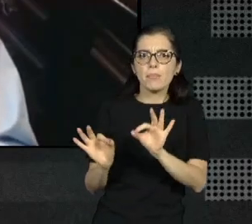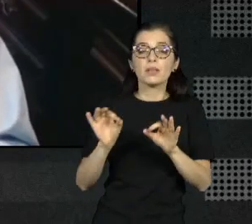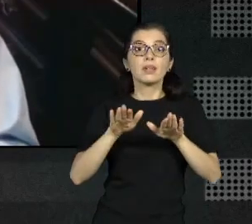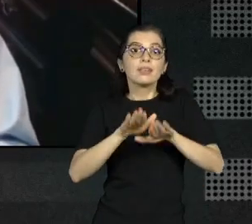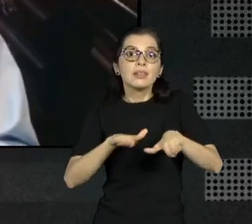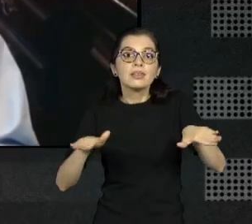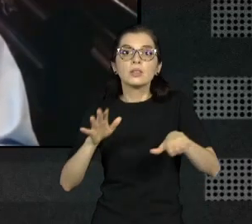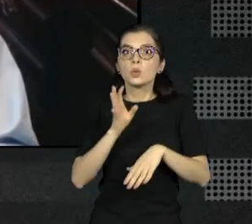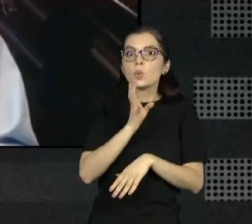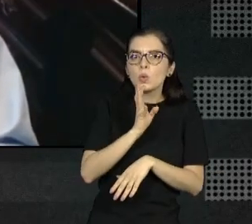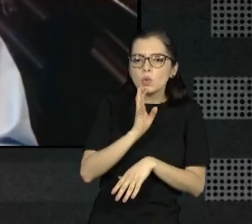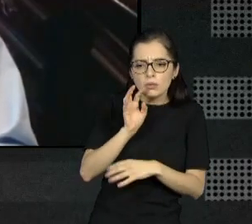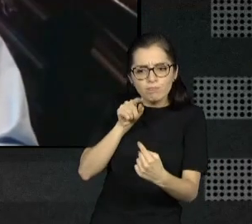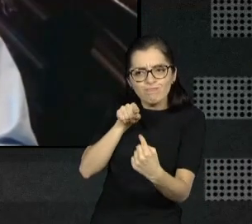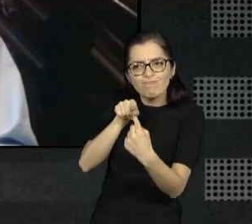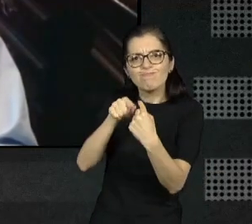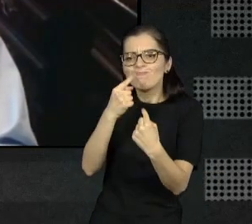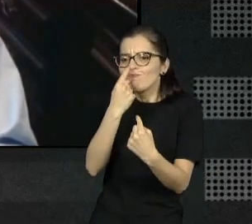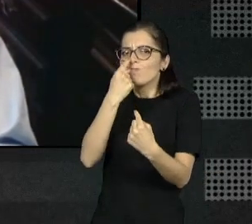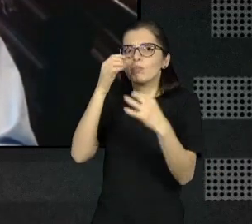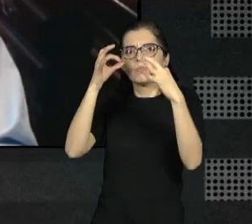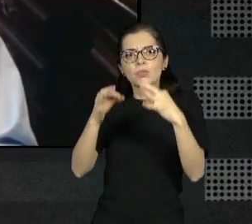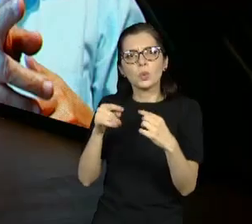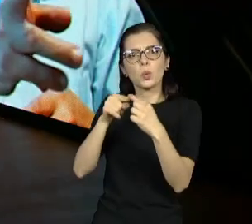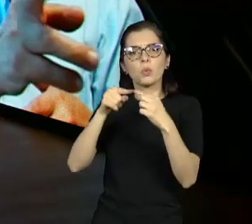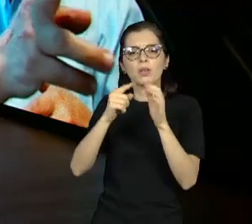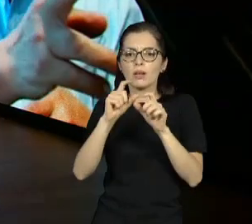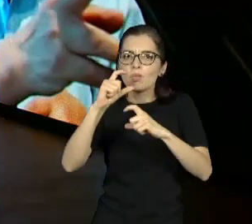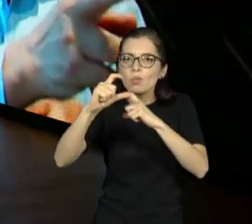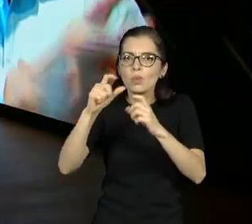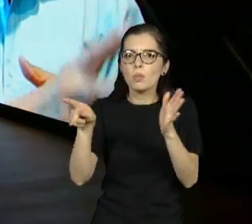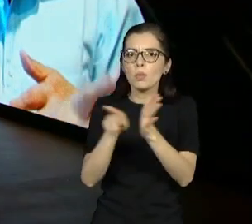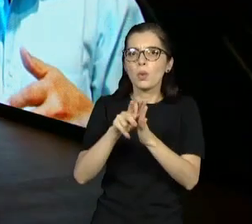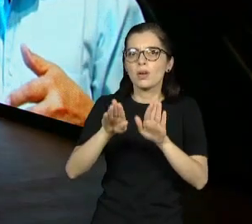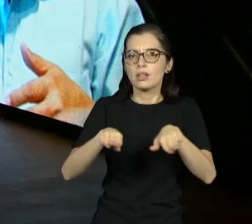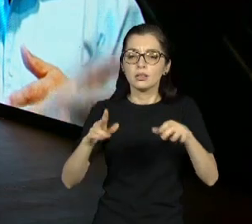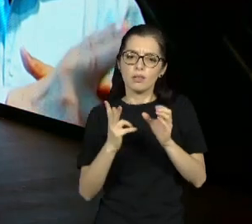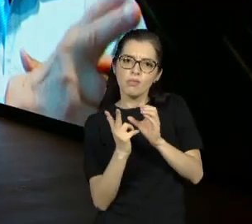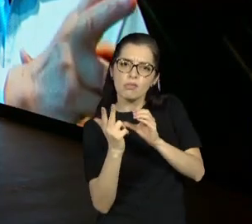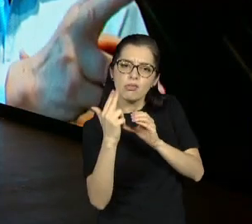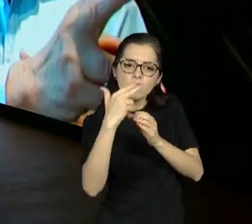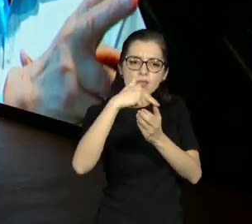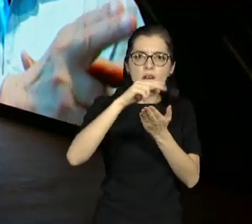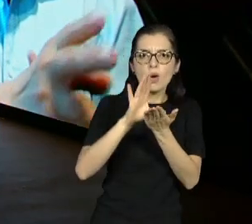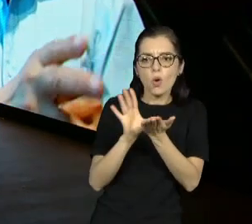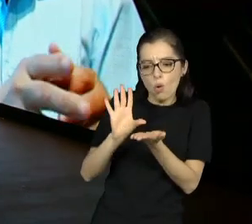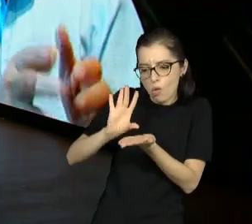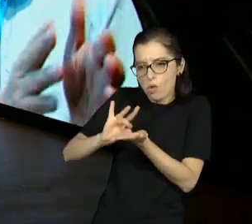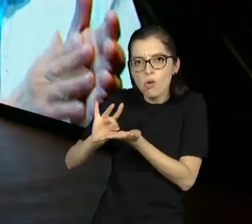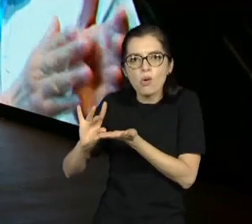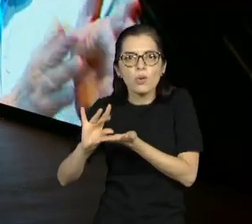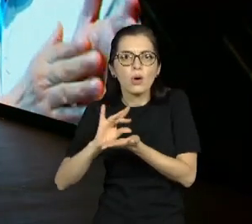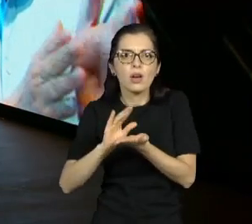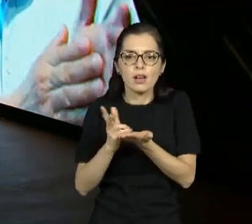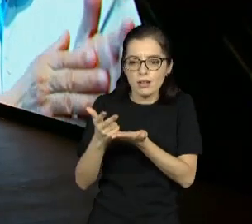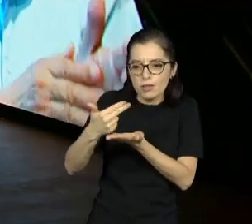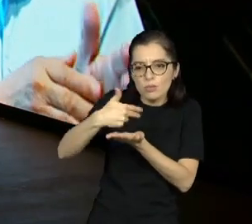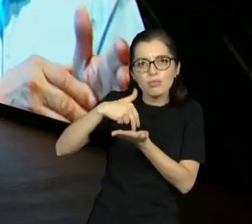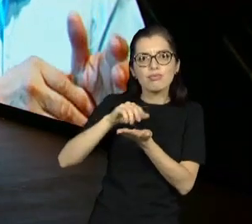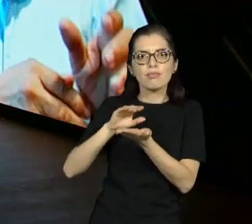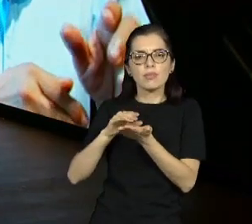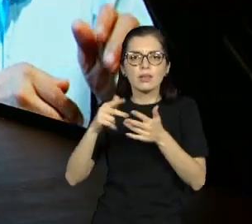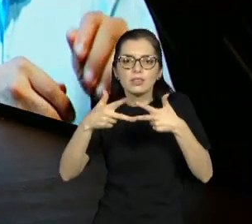dele. Eu recortava com uma tesoura as páginas onde tinha a história dele e